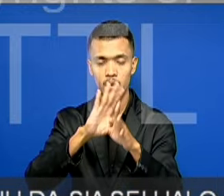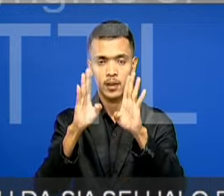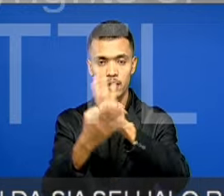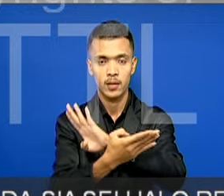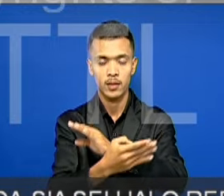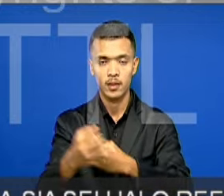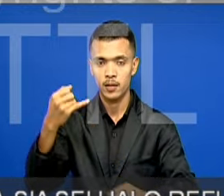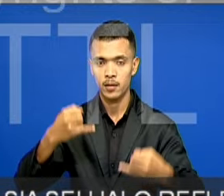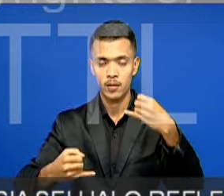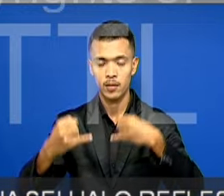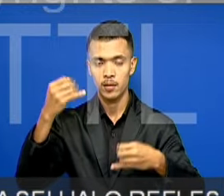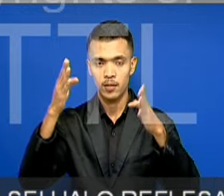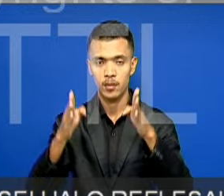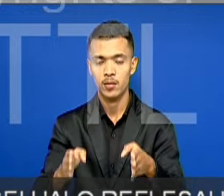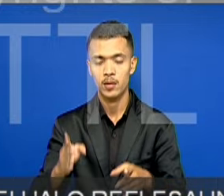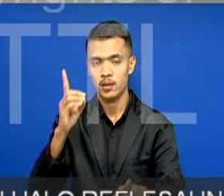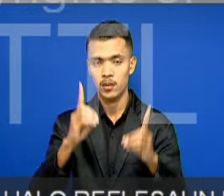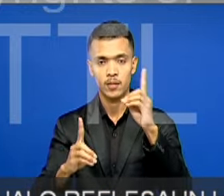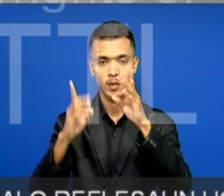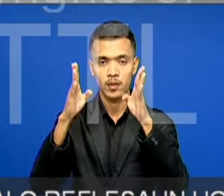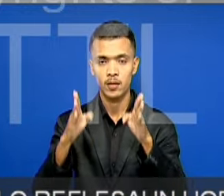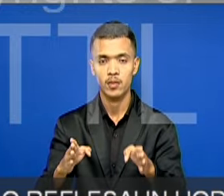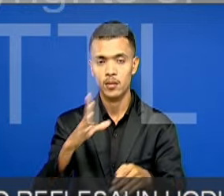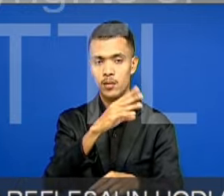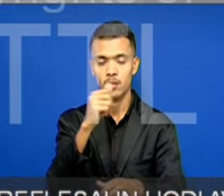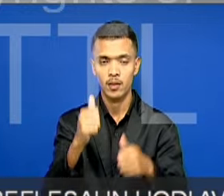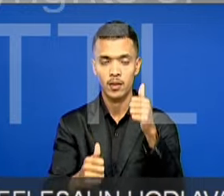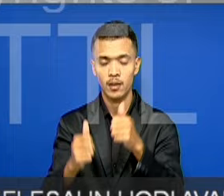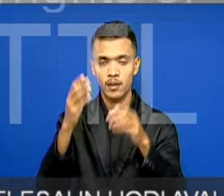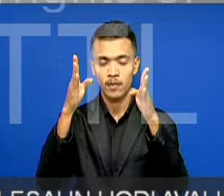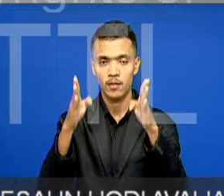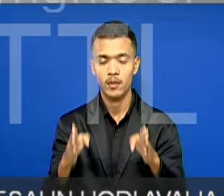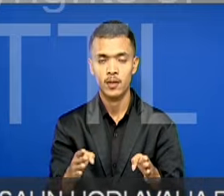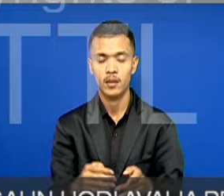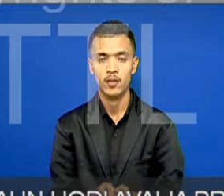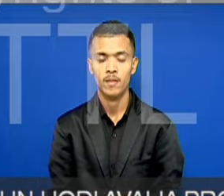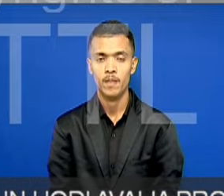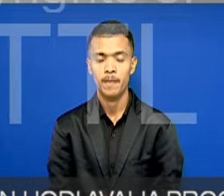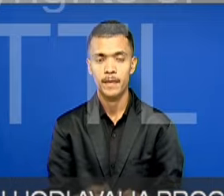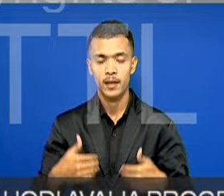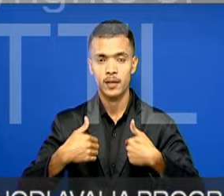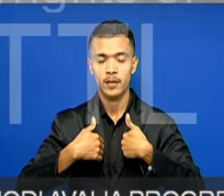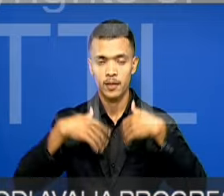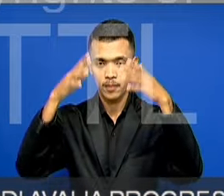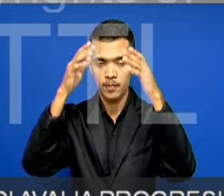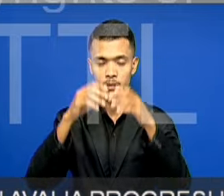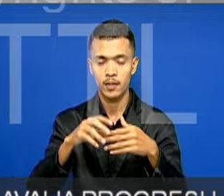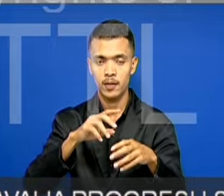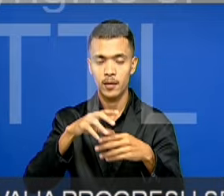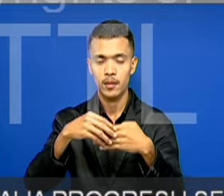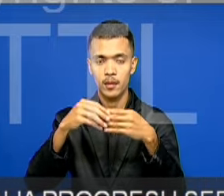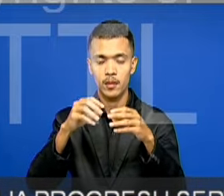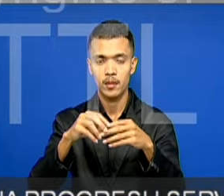procurador, atu sai defensor ou advogado. Destaca ona cargo, prensa ona cargo roto e a presidente da autoridade do município Sanur Sin Rua, Ples